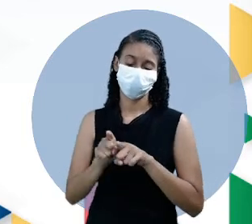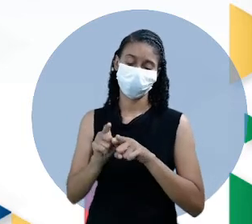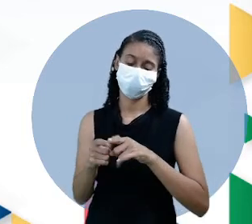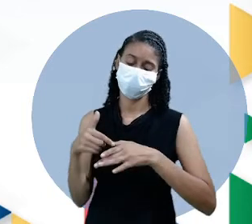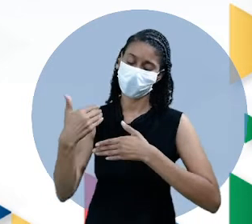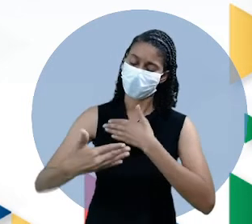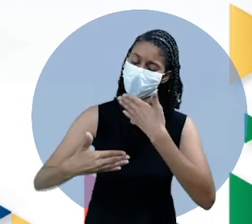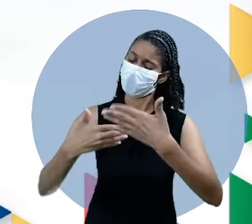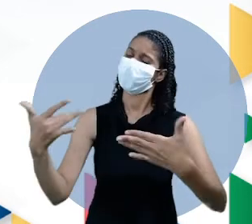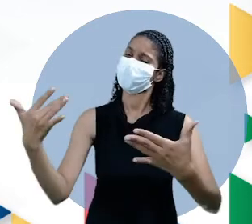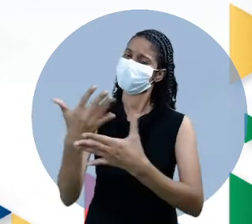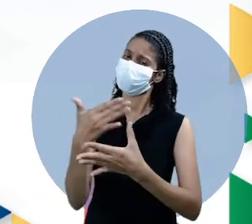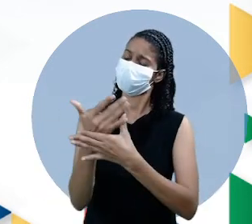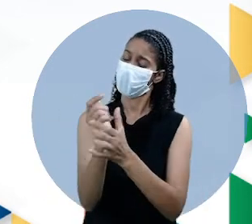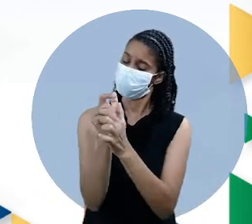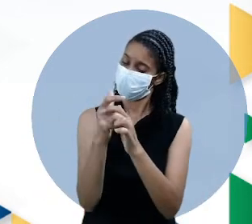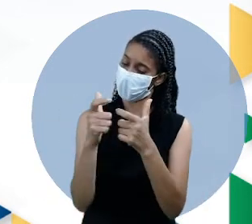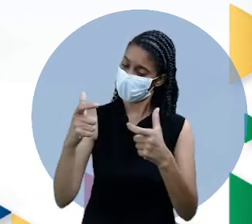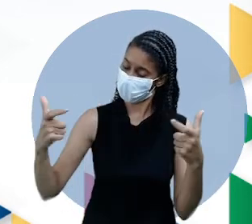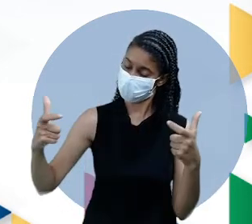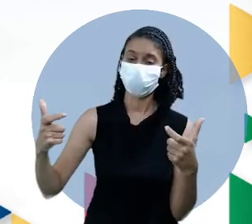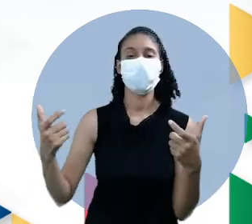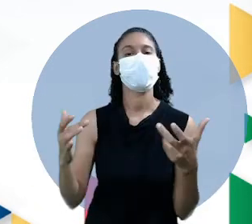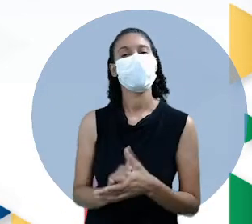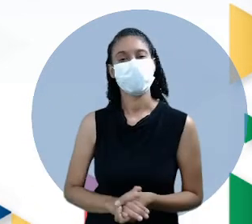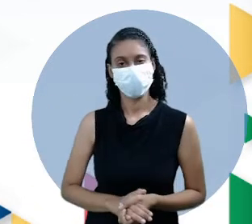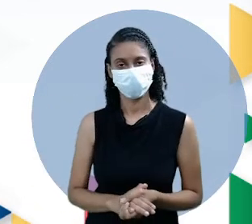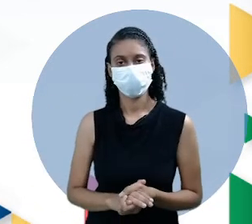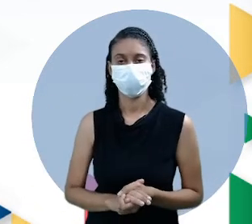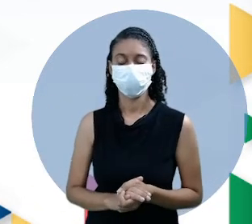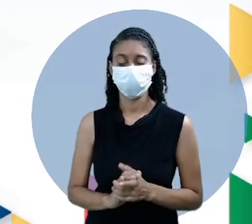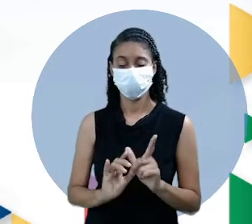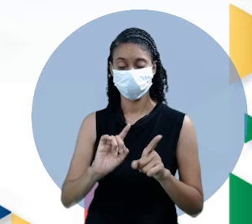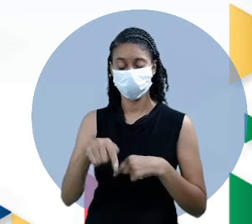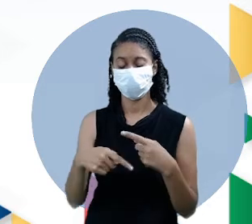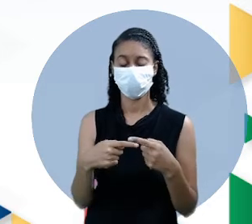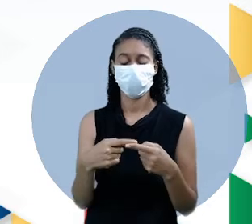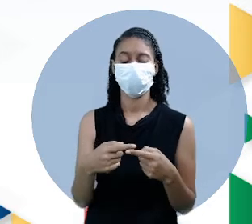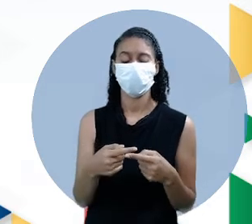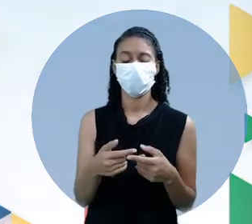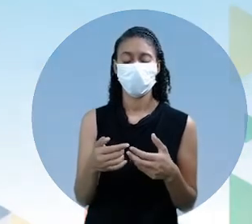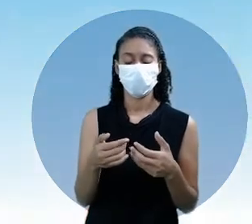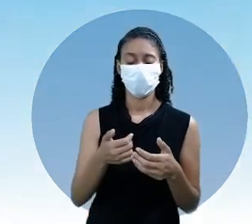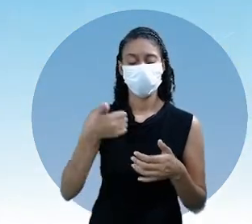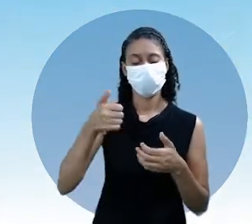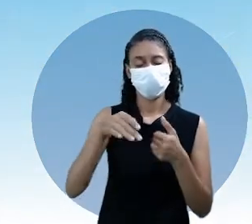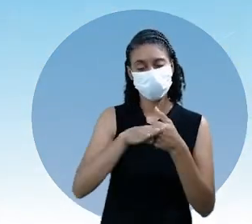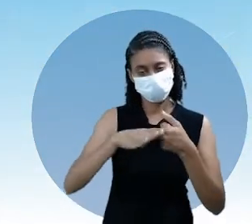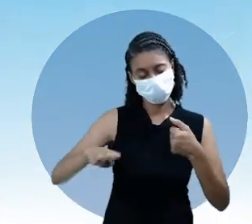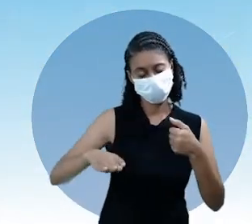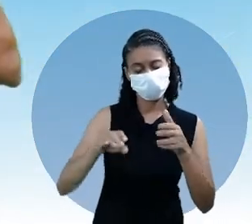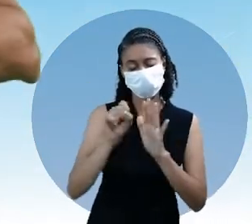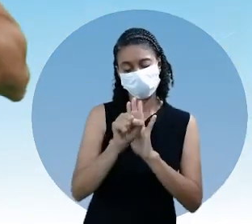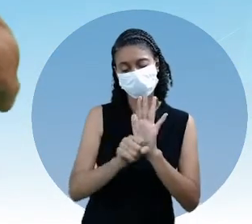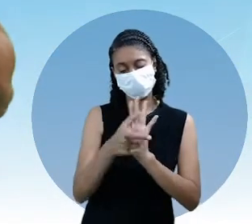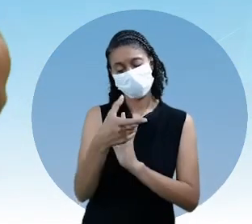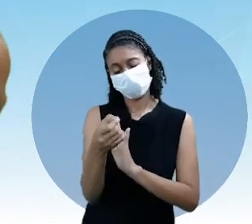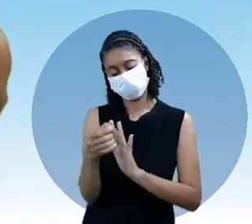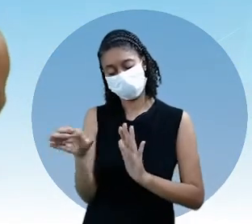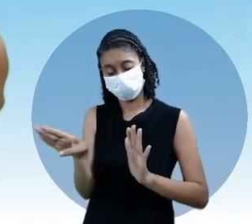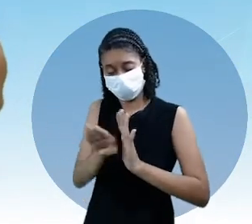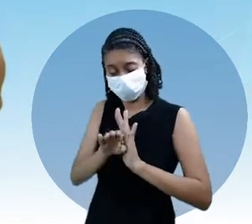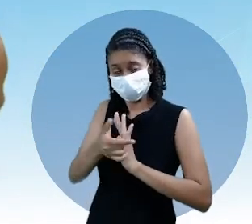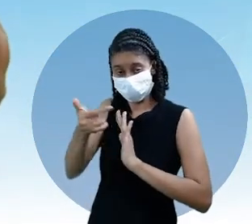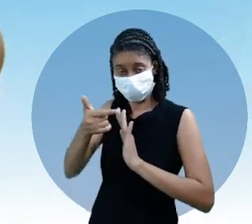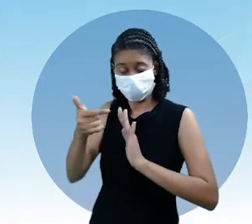de urbanização, que a partir da virada, né, da primeira metade do século XX para a segunda, a gente começa a